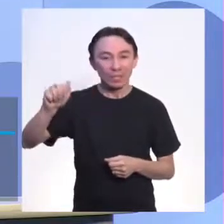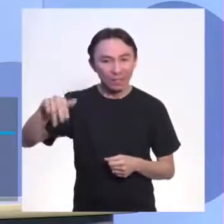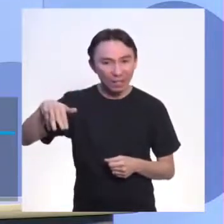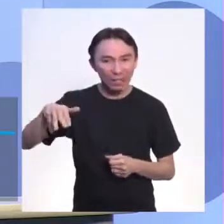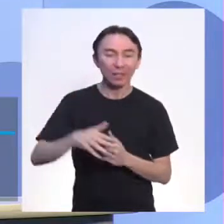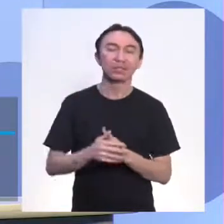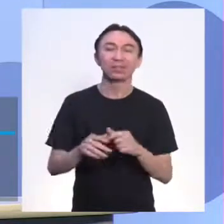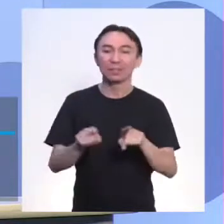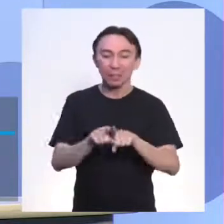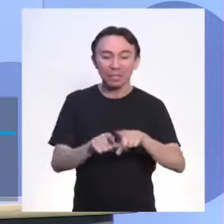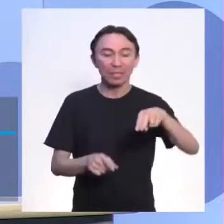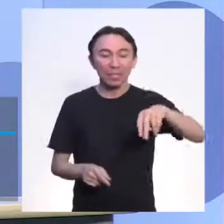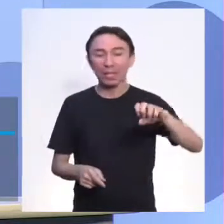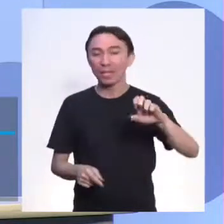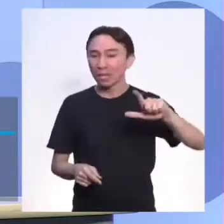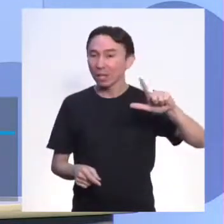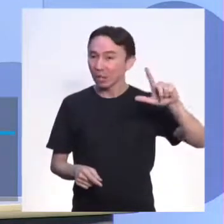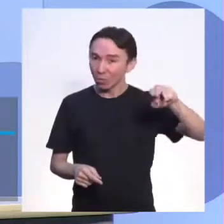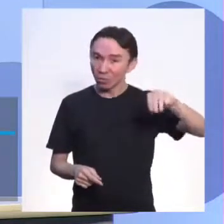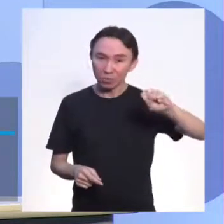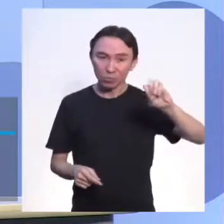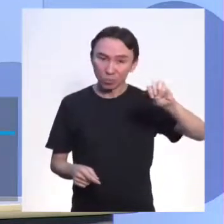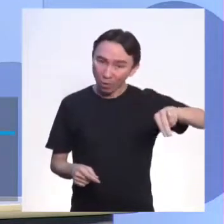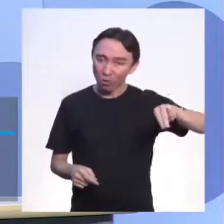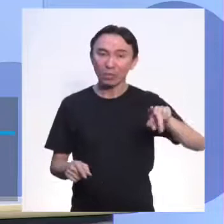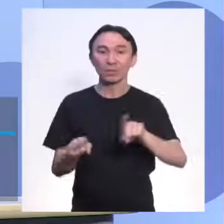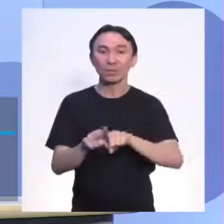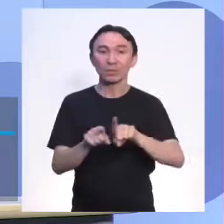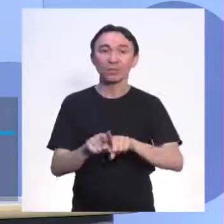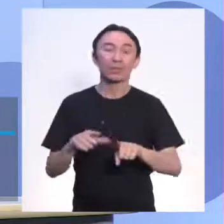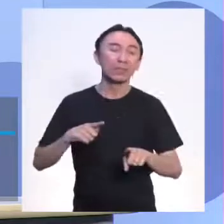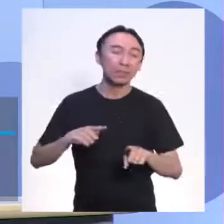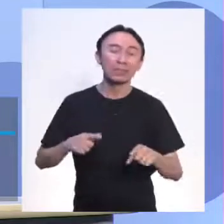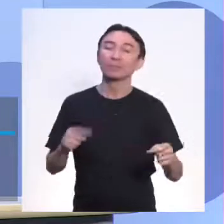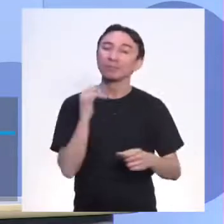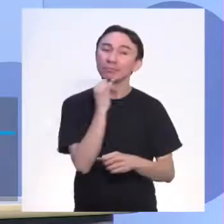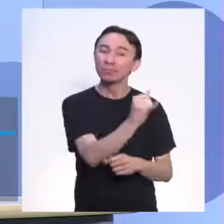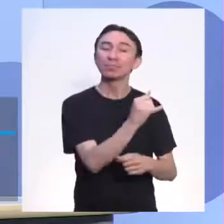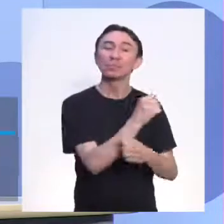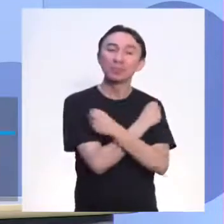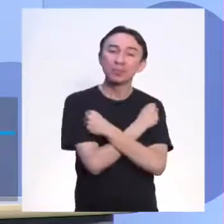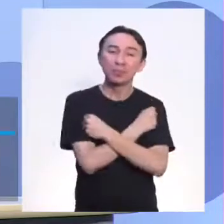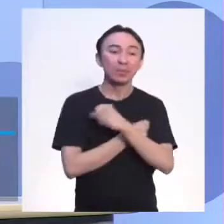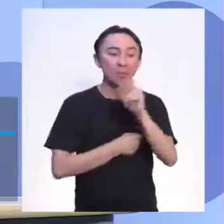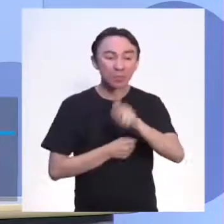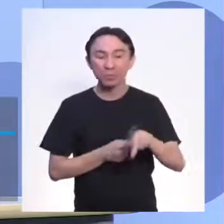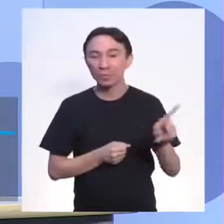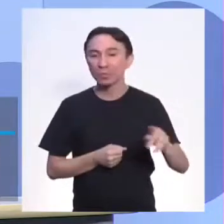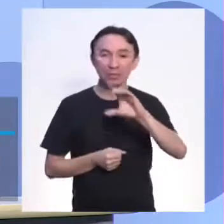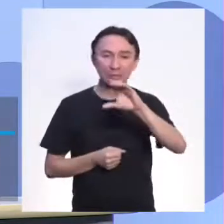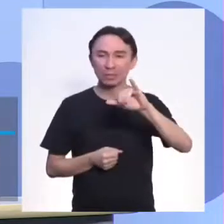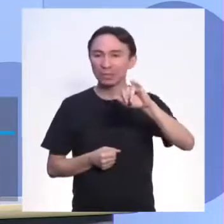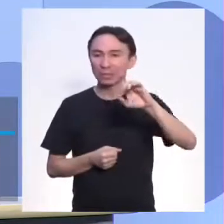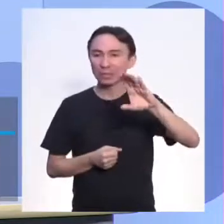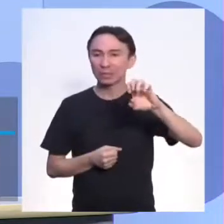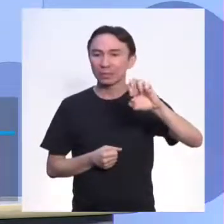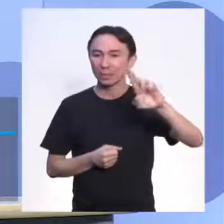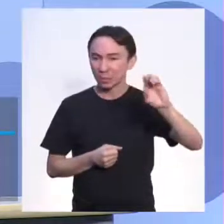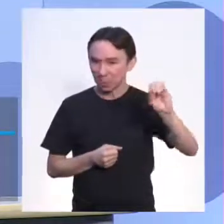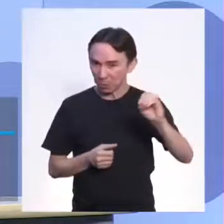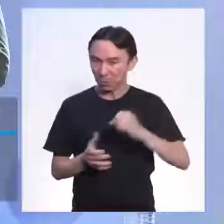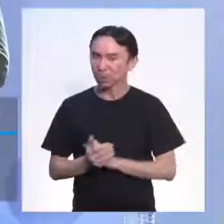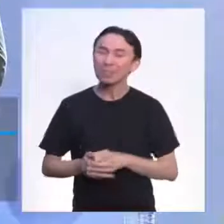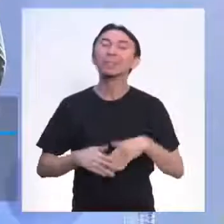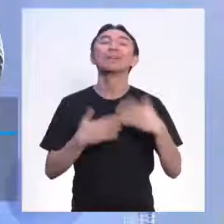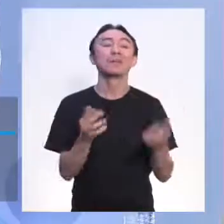professora Elaine. Ana Beatriz e Vinícius, da professora Adriana. E eu quero mandar um abraço para o professor Cícero. E aí, professora Inês, quanto que dá? Muito